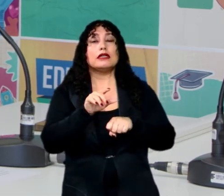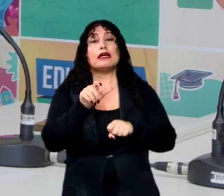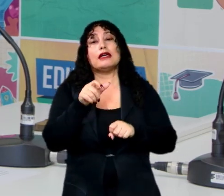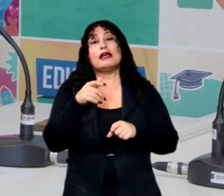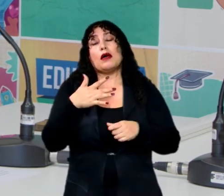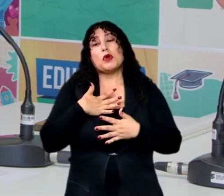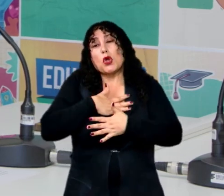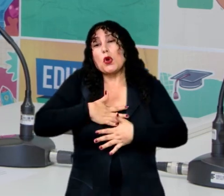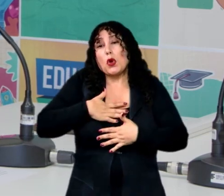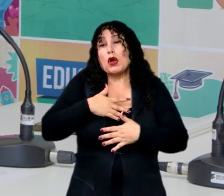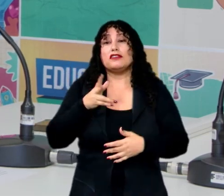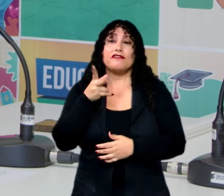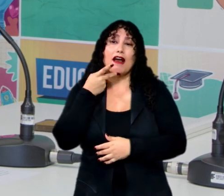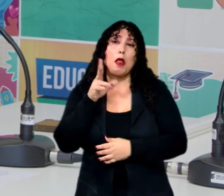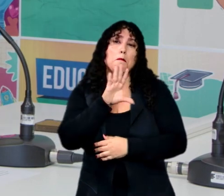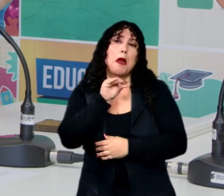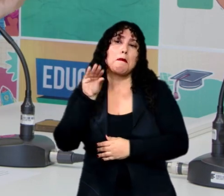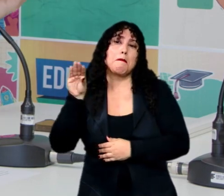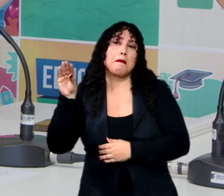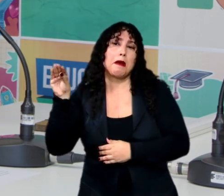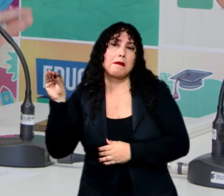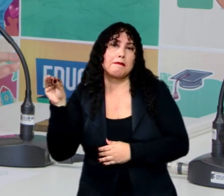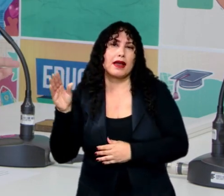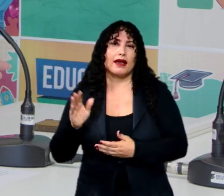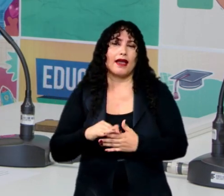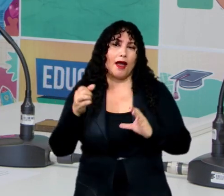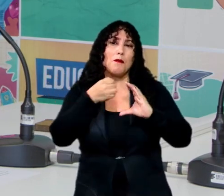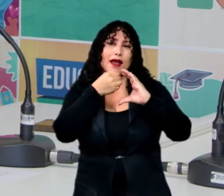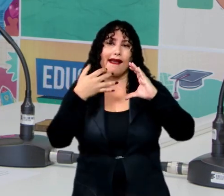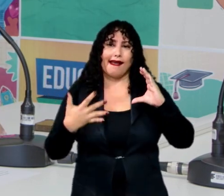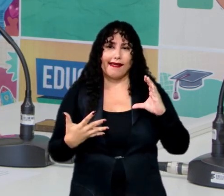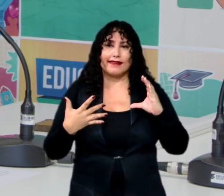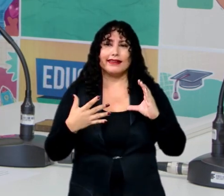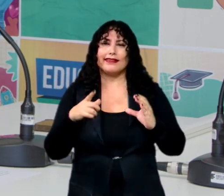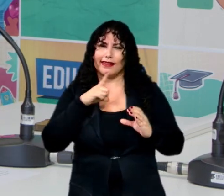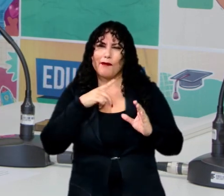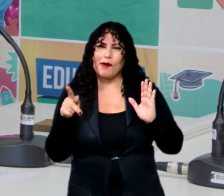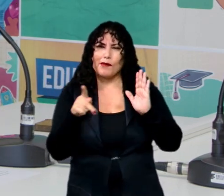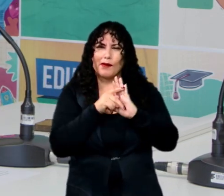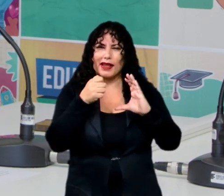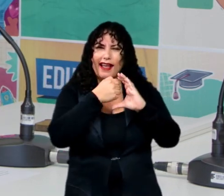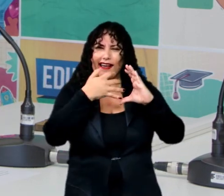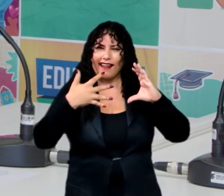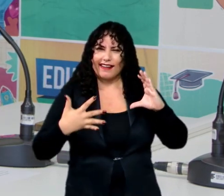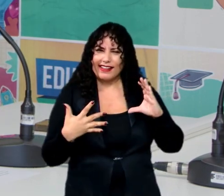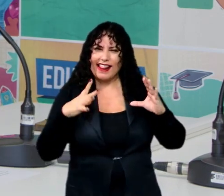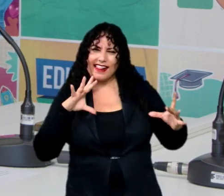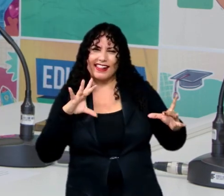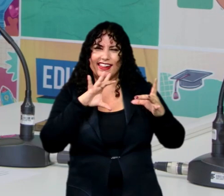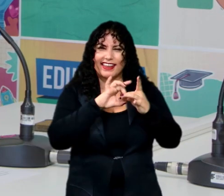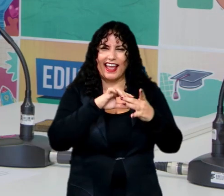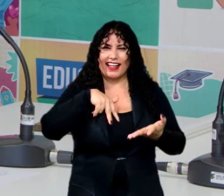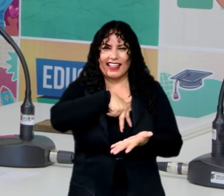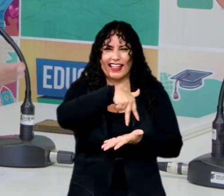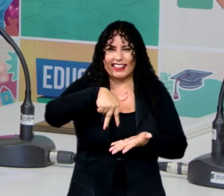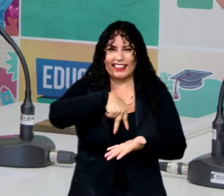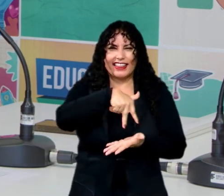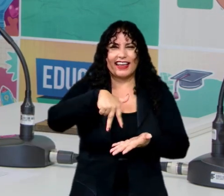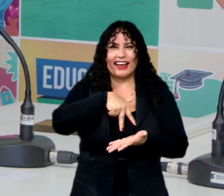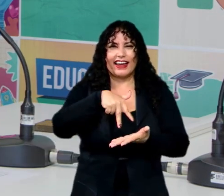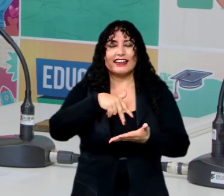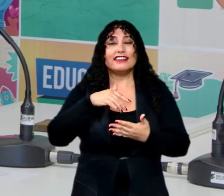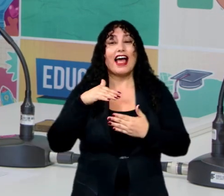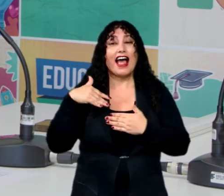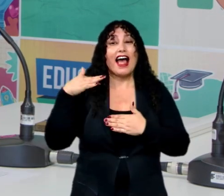porque eu gosto de falar. Era uma característica. Tem alguma característica assim ligada à dança, para quem